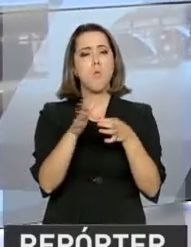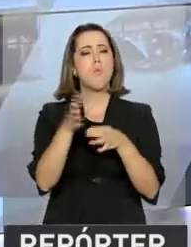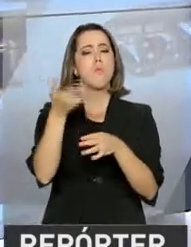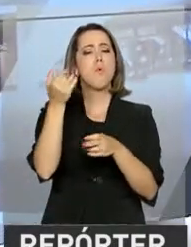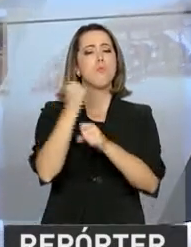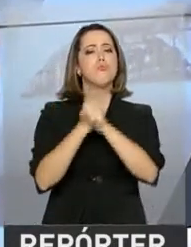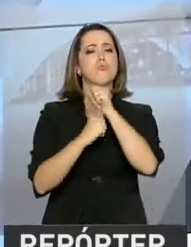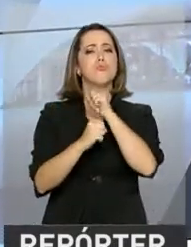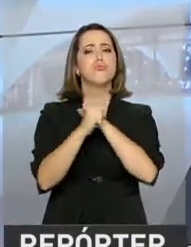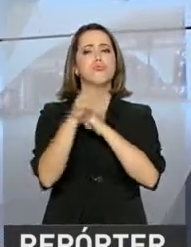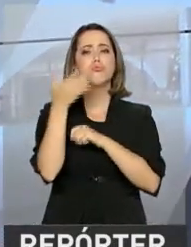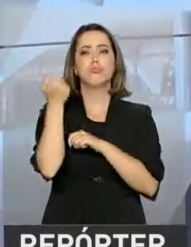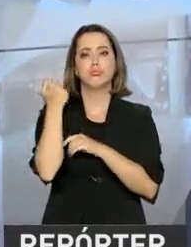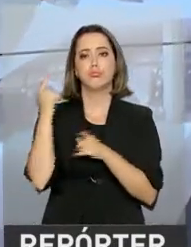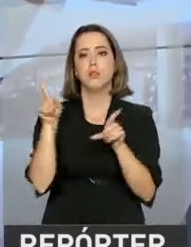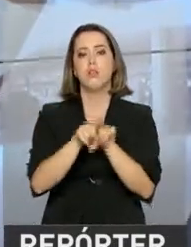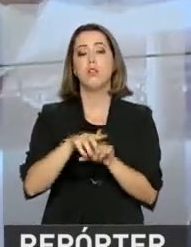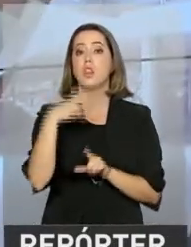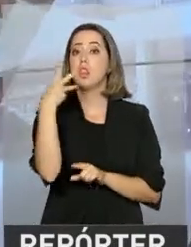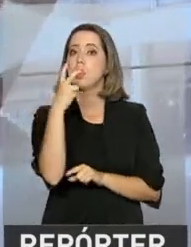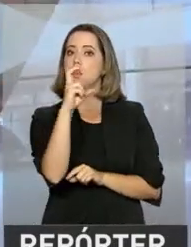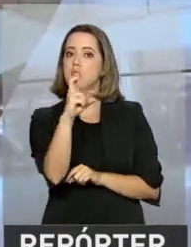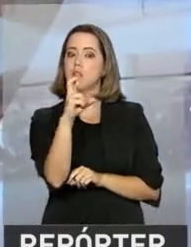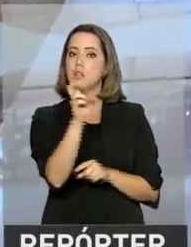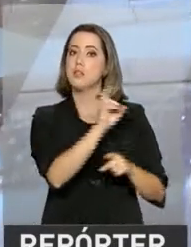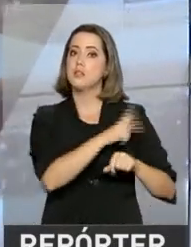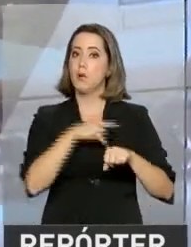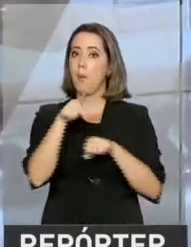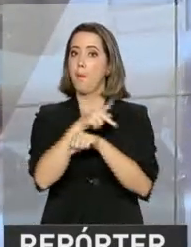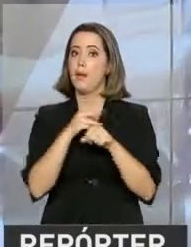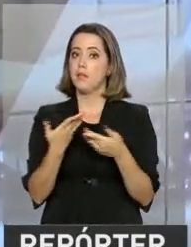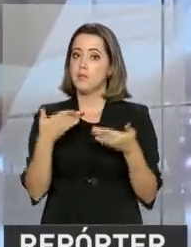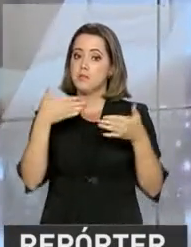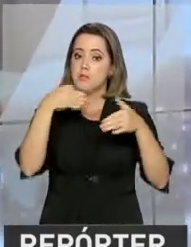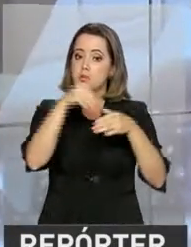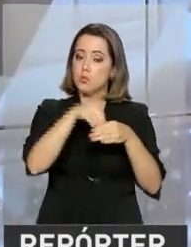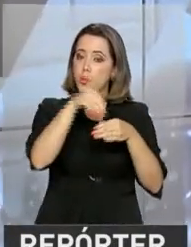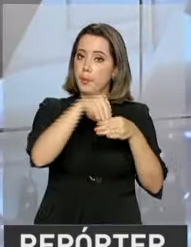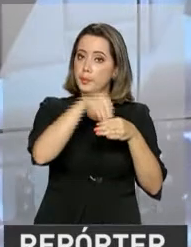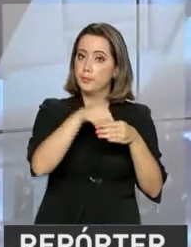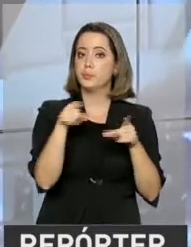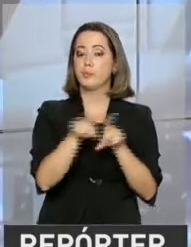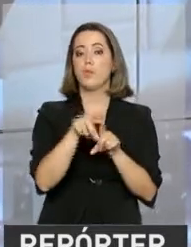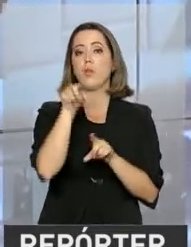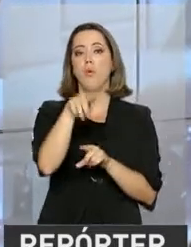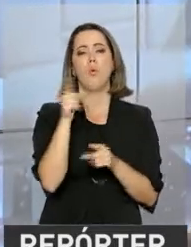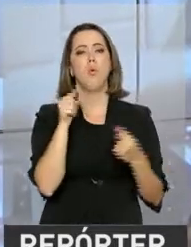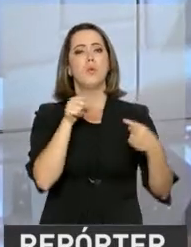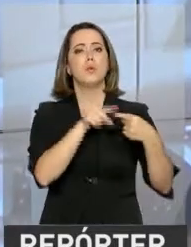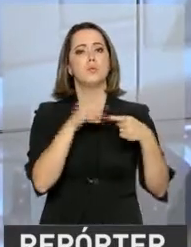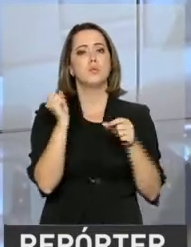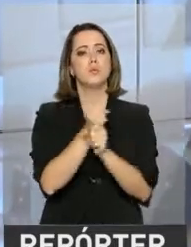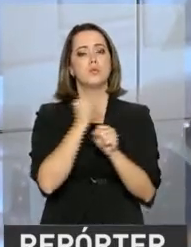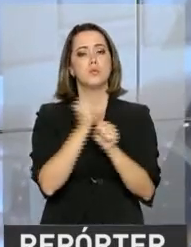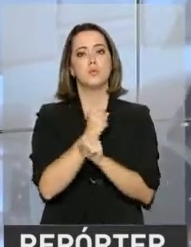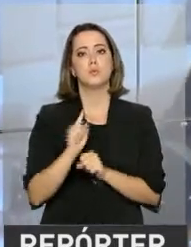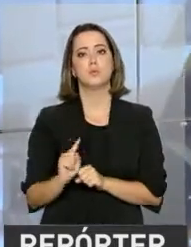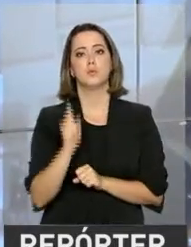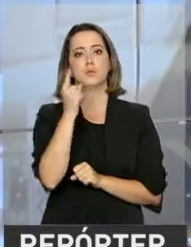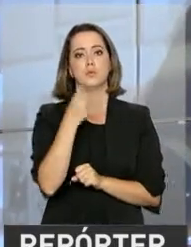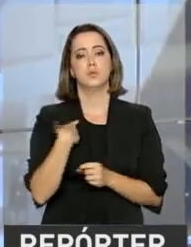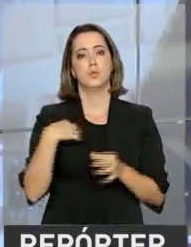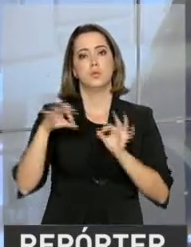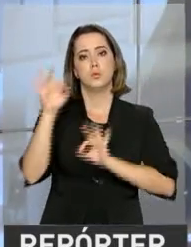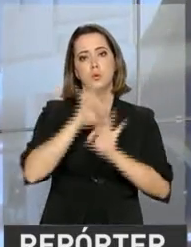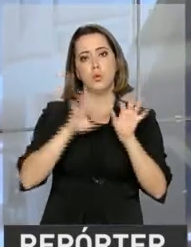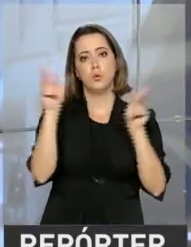em atividade e reúne 35 estados membros entre os objetivos do grupo estão a construção de uma ordem de quase